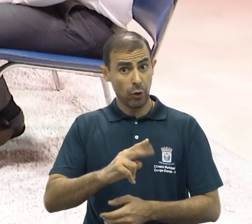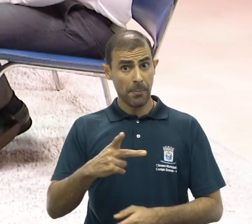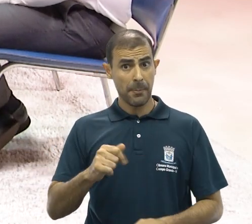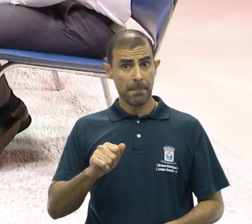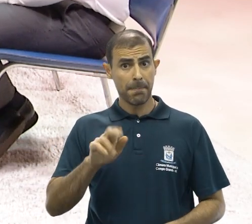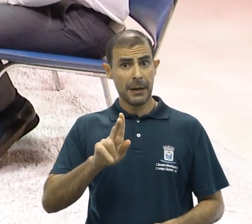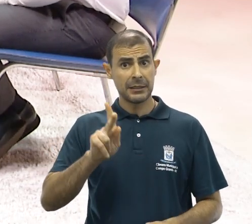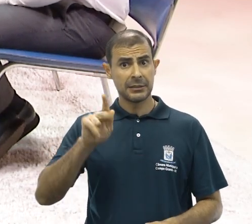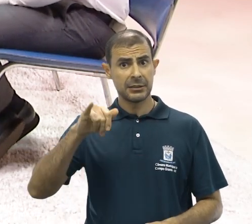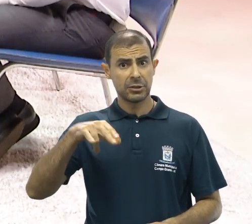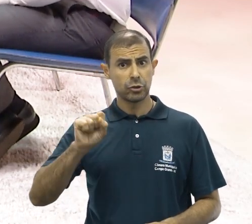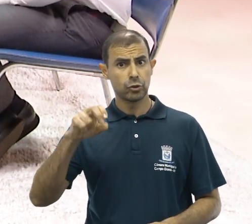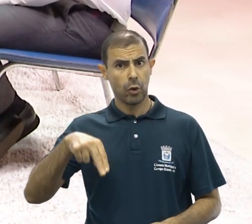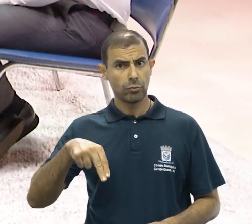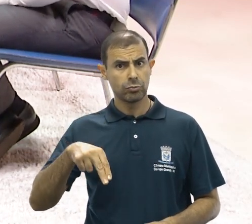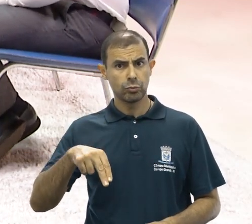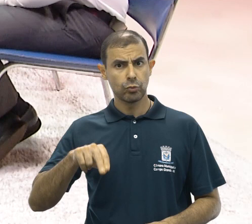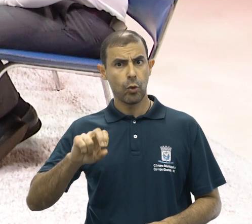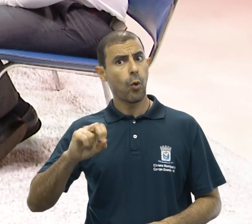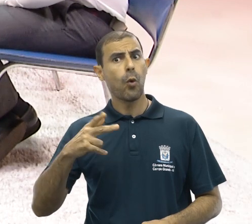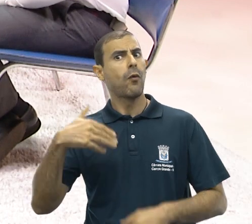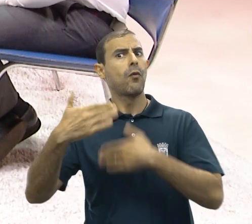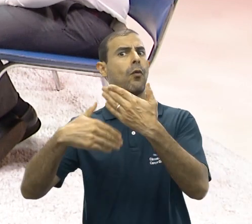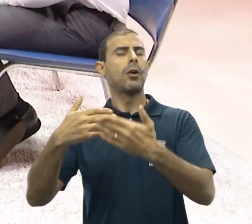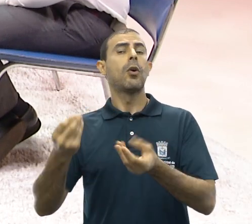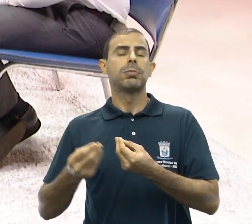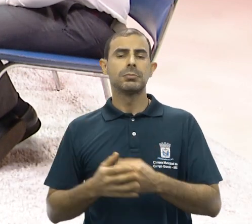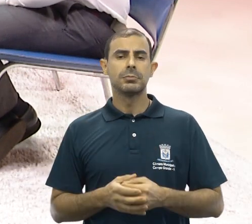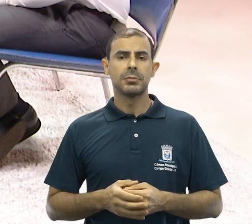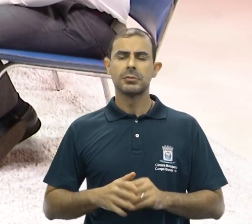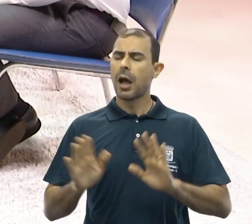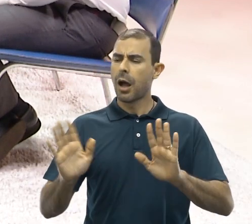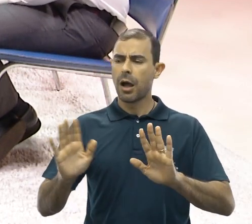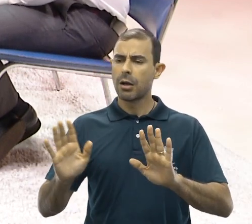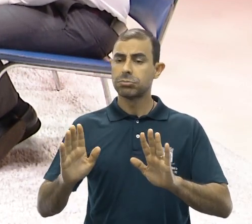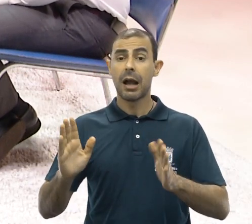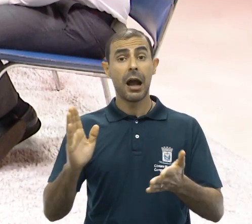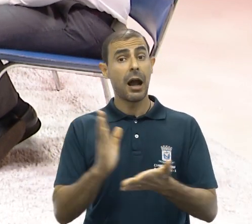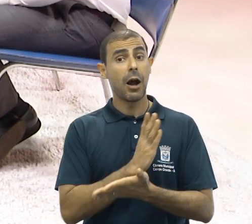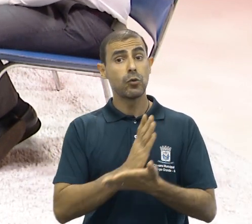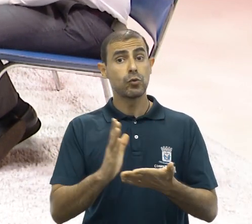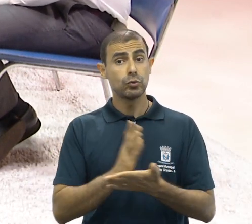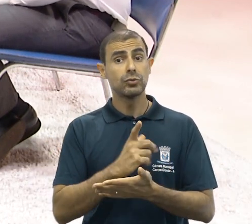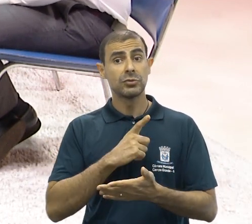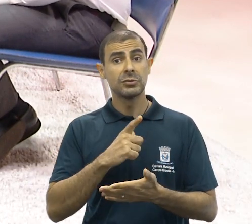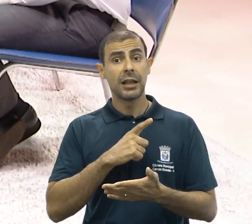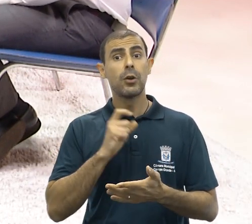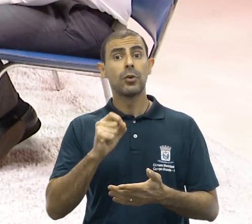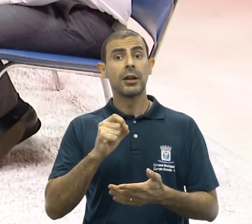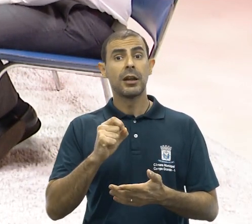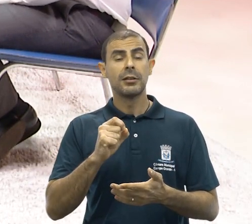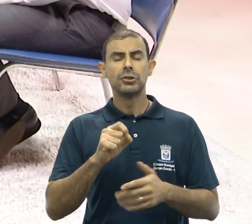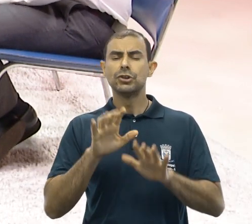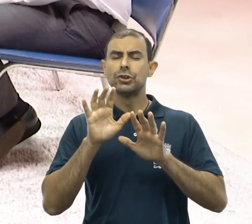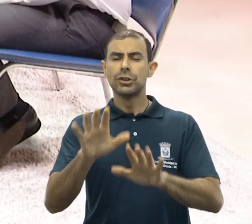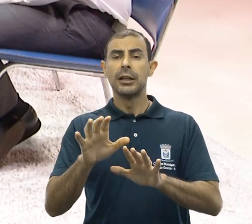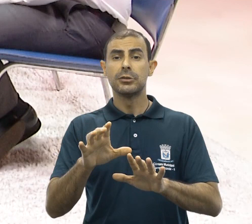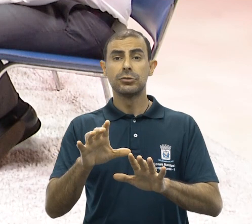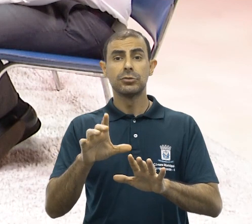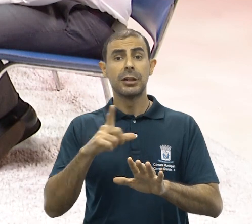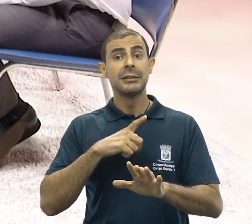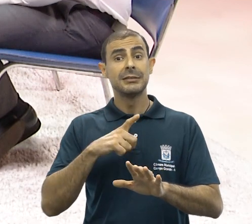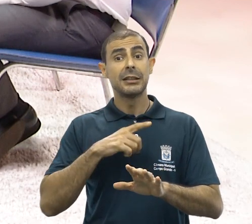tremor, provavelmente você vai desenvolver o Parkinson? Não, é importantíssimo também. Existem formas do Parkinson que a gente chama de forma